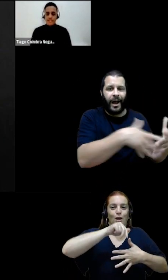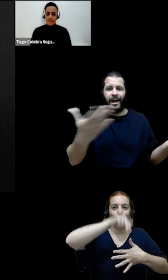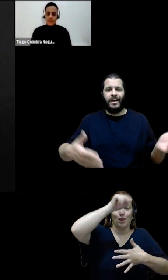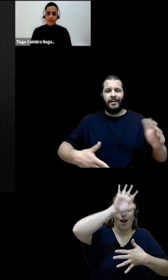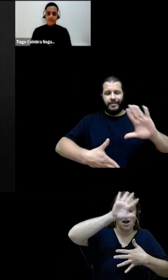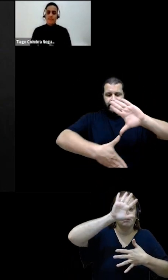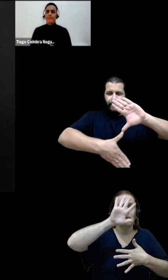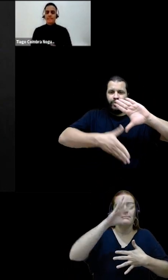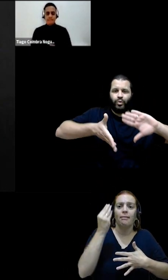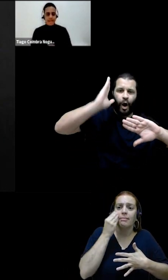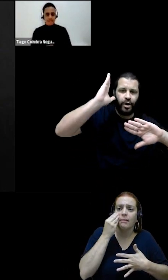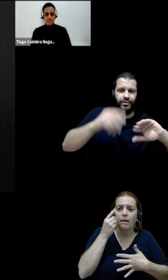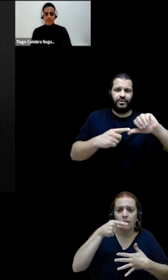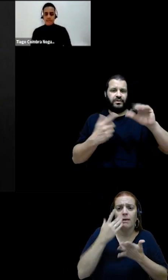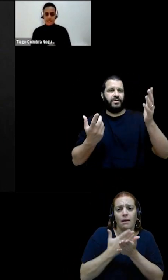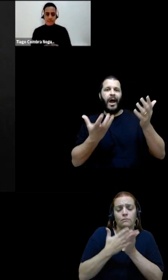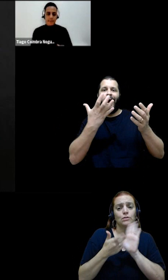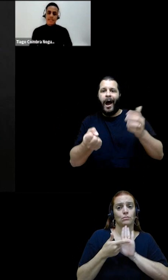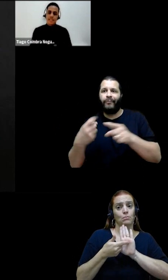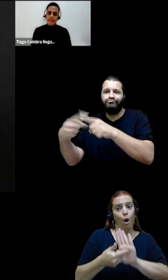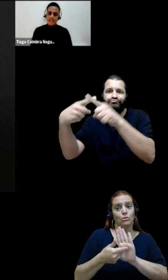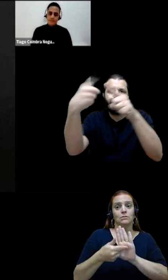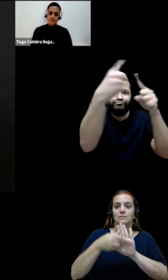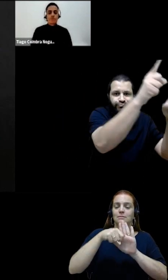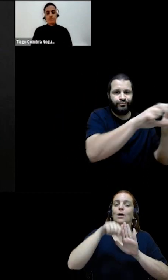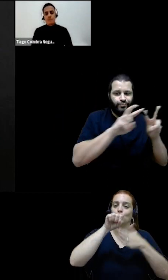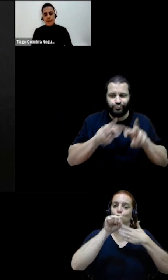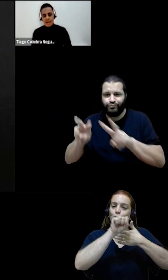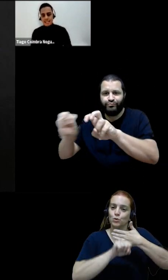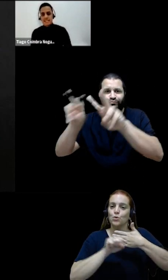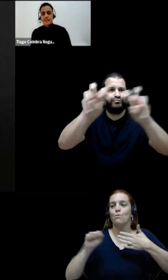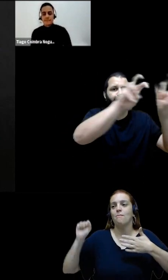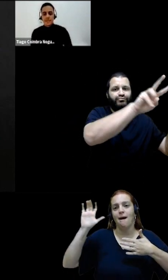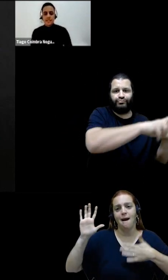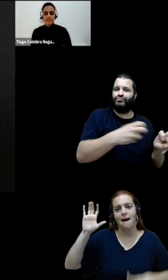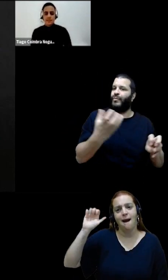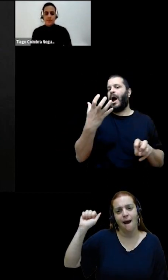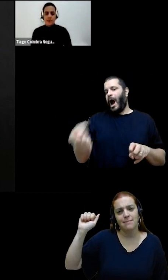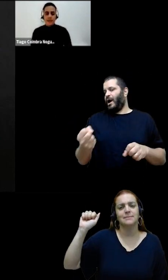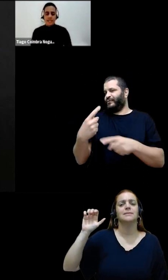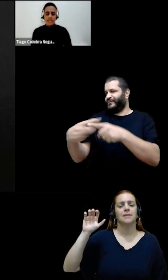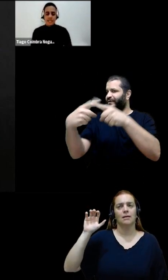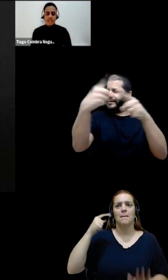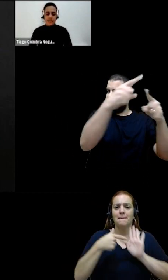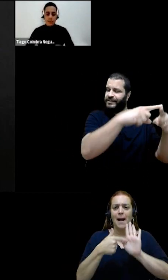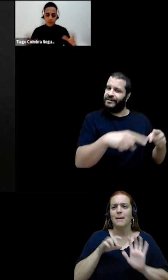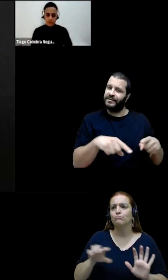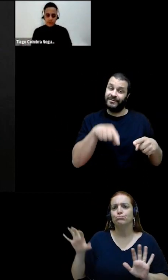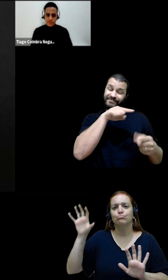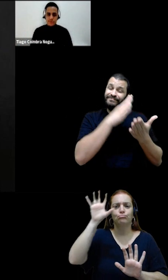mas tenta contemplar trabalhos principalmente da América do Sul, Ásia. Então,